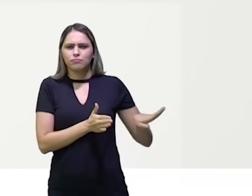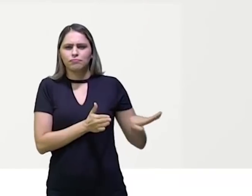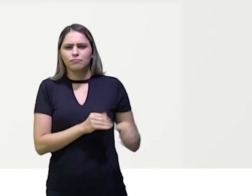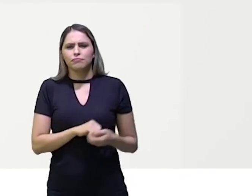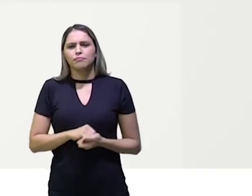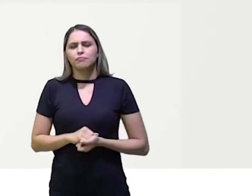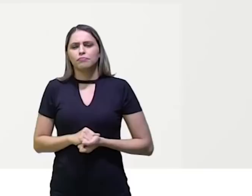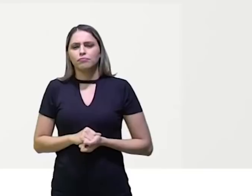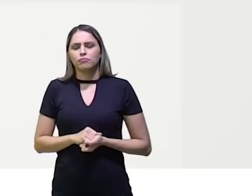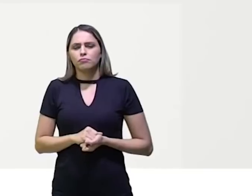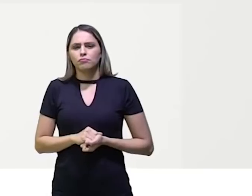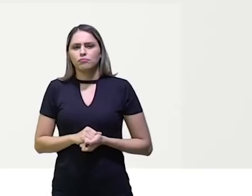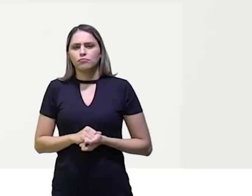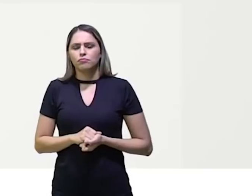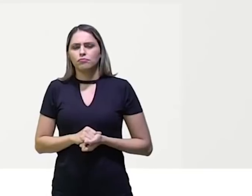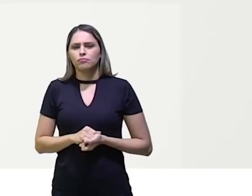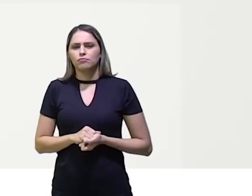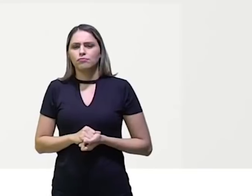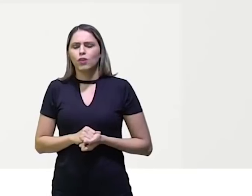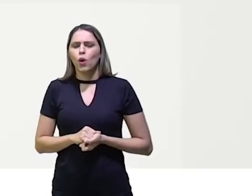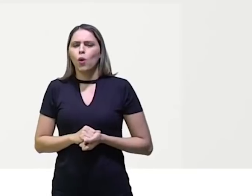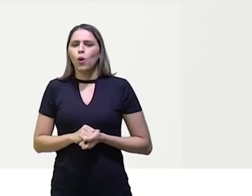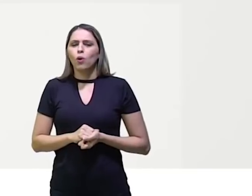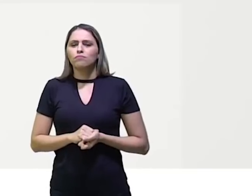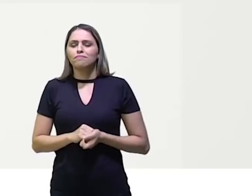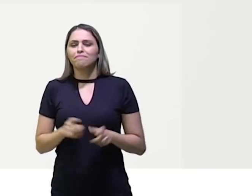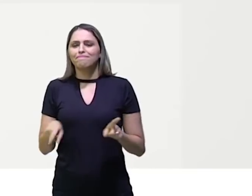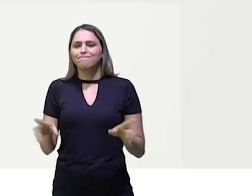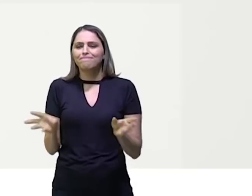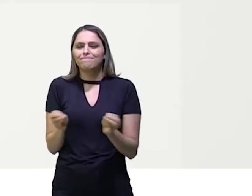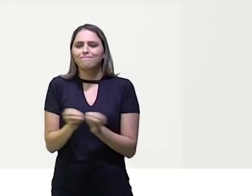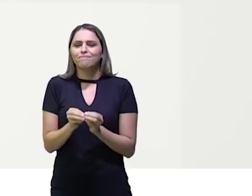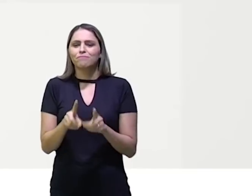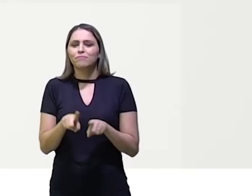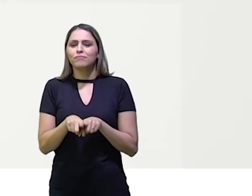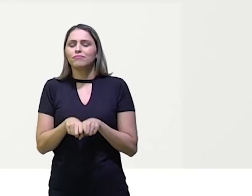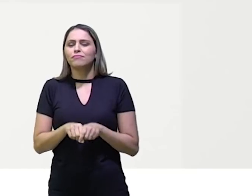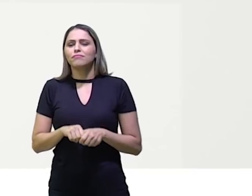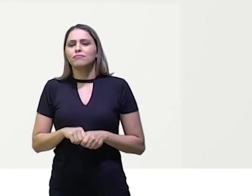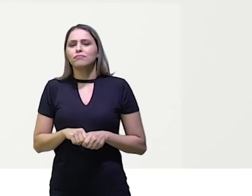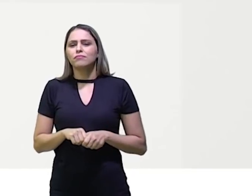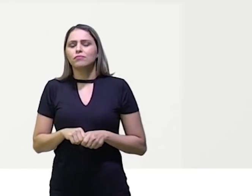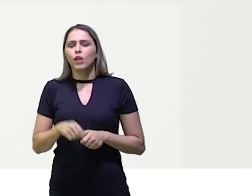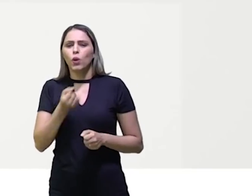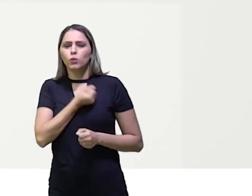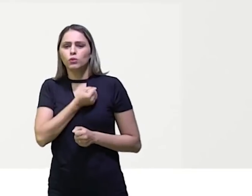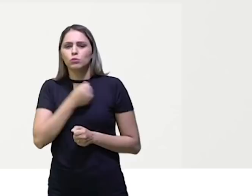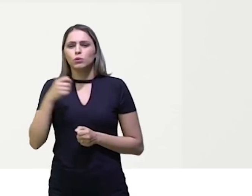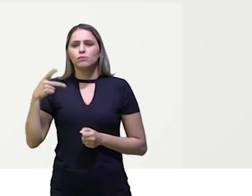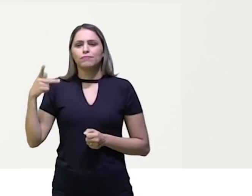te dizer o que mais nós temos aqui que aprender. Olha aqui,